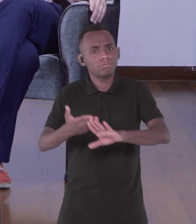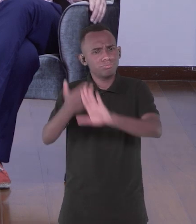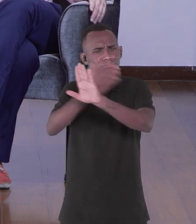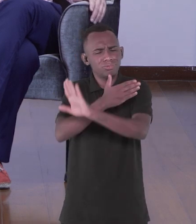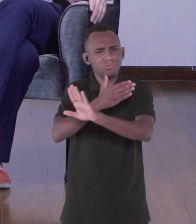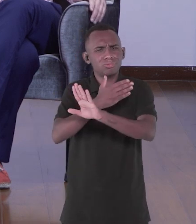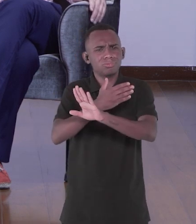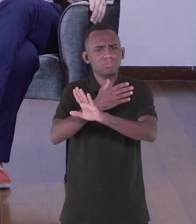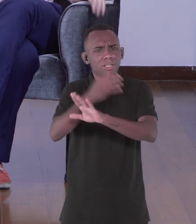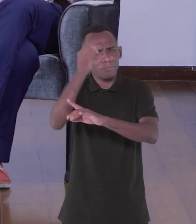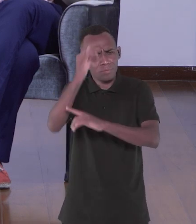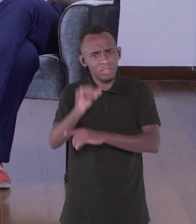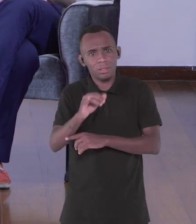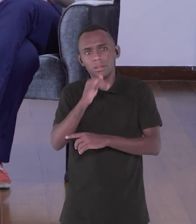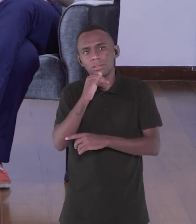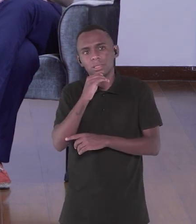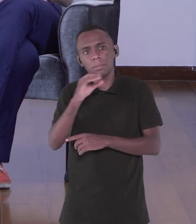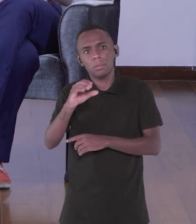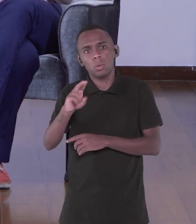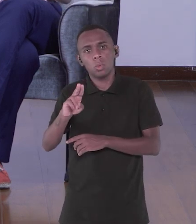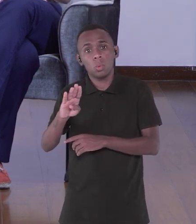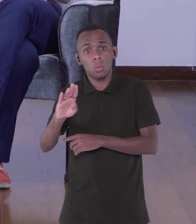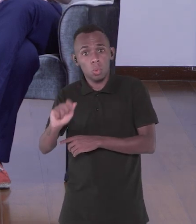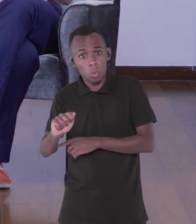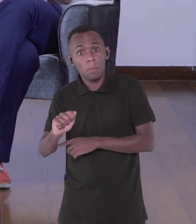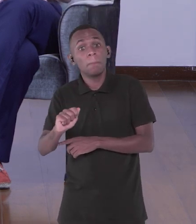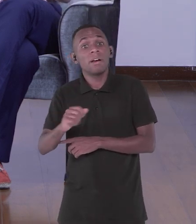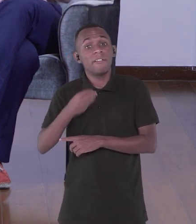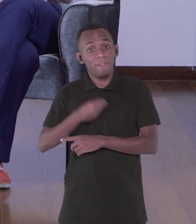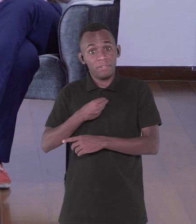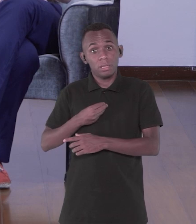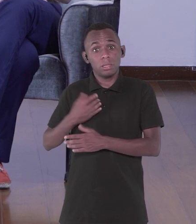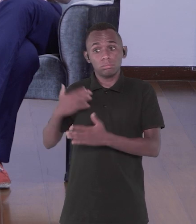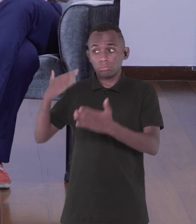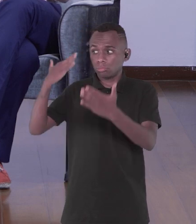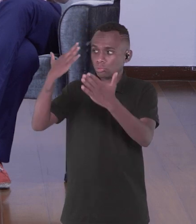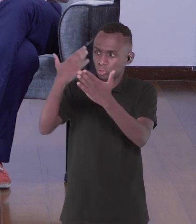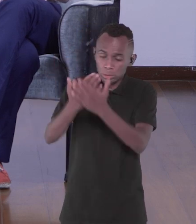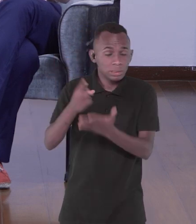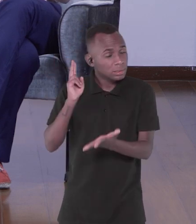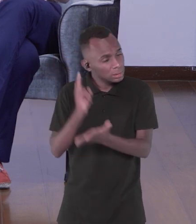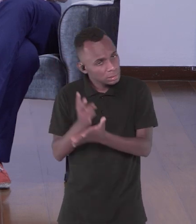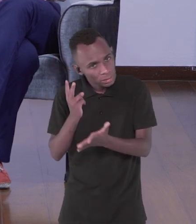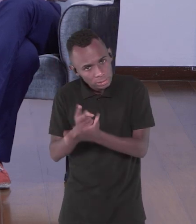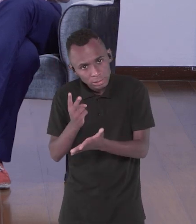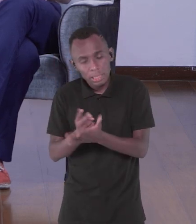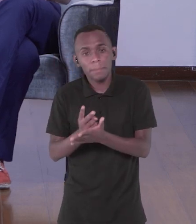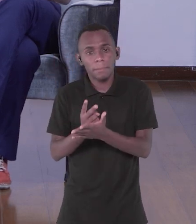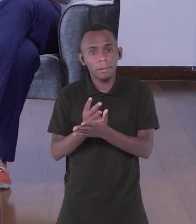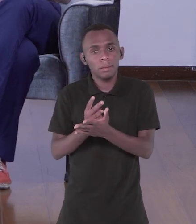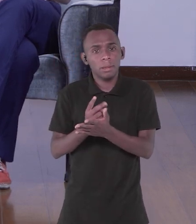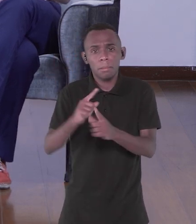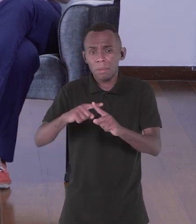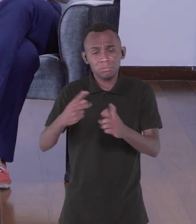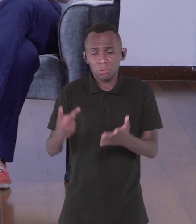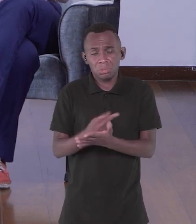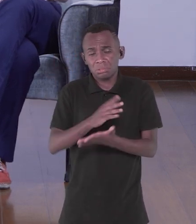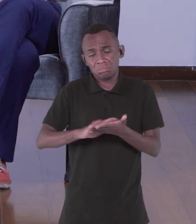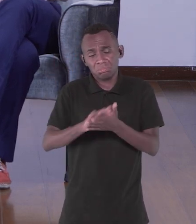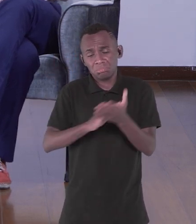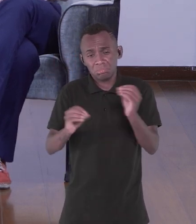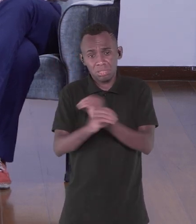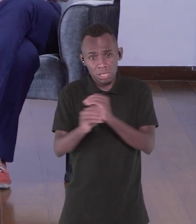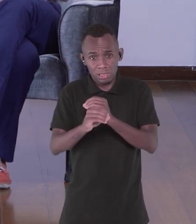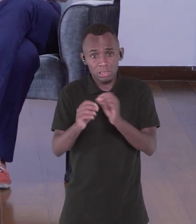nenhum, né? Porque se considerar que Cuba teve a sanção a vida inteira e não aconteceu nada. Exato. E a sanção ia ser um debate muito forte dentro da